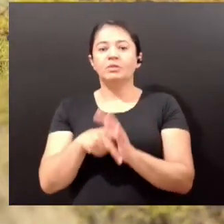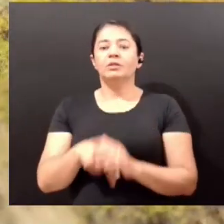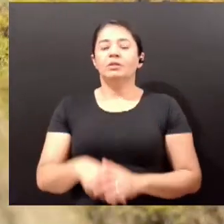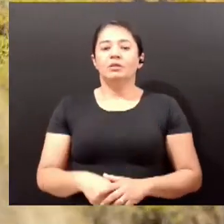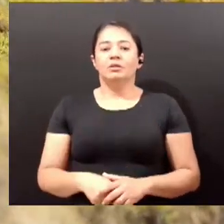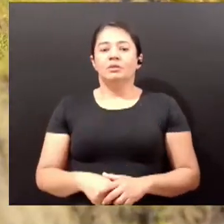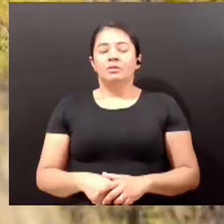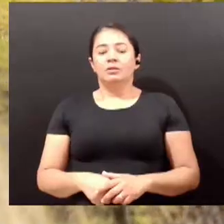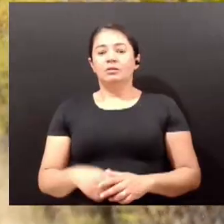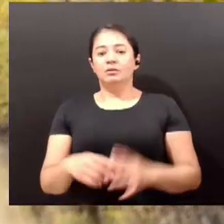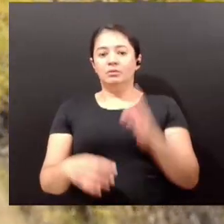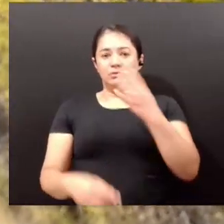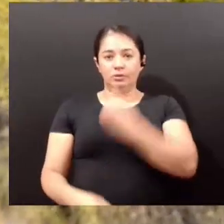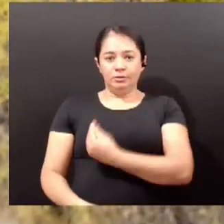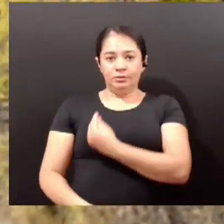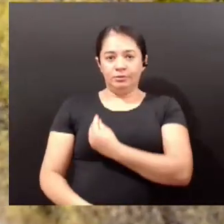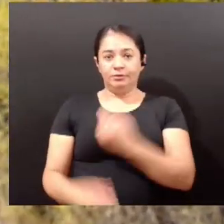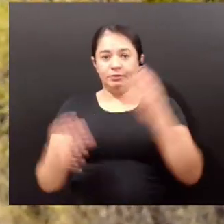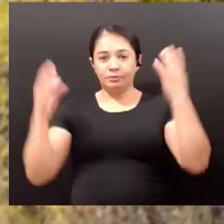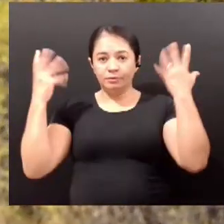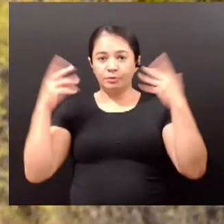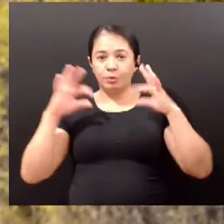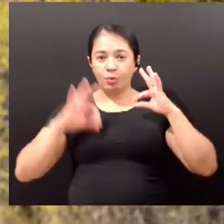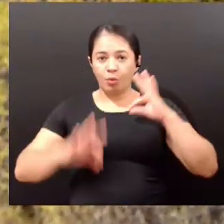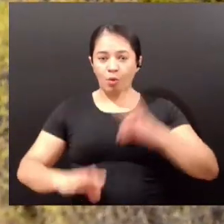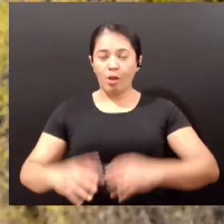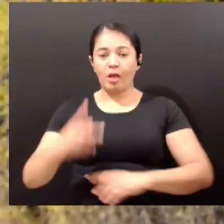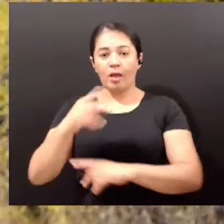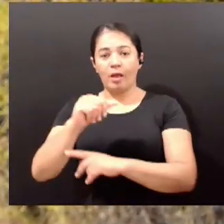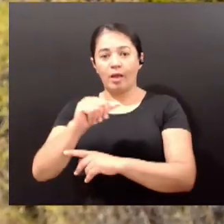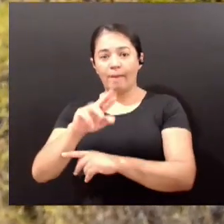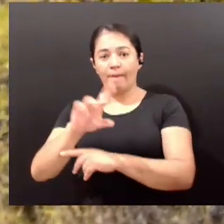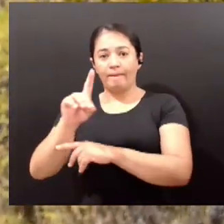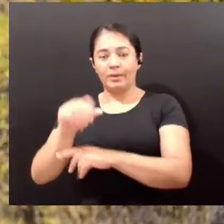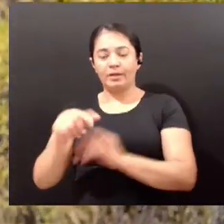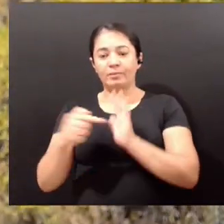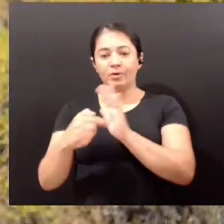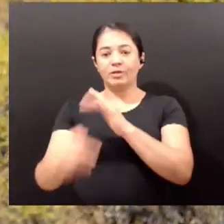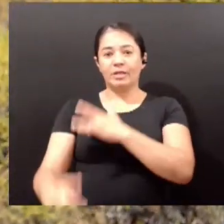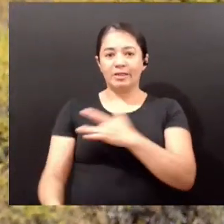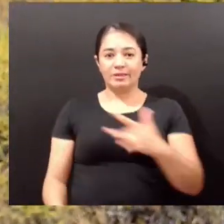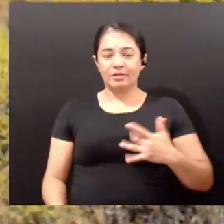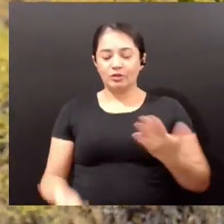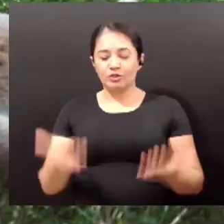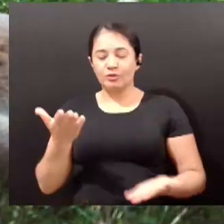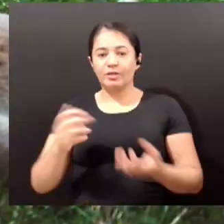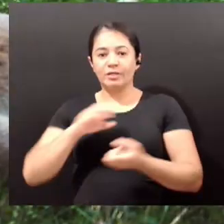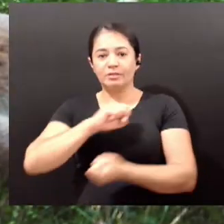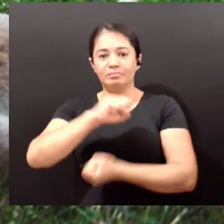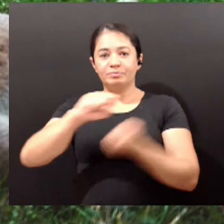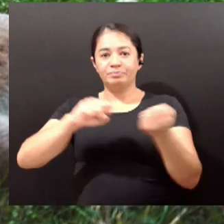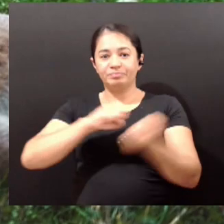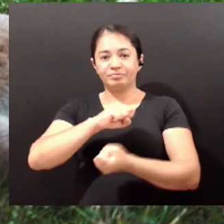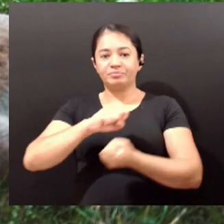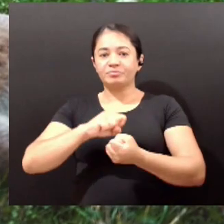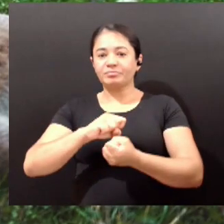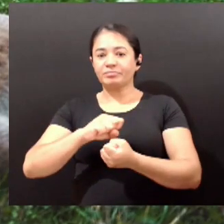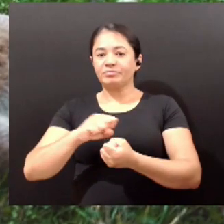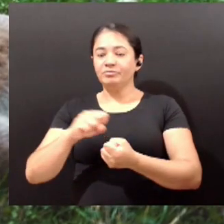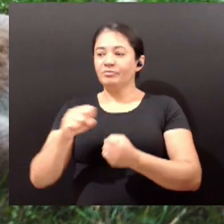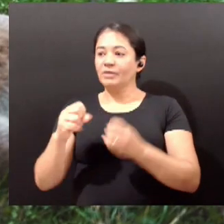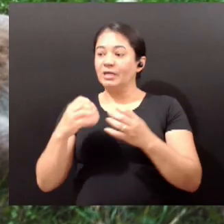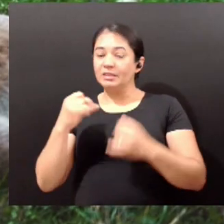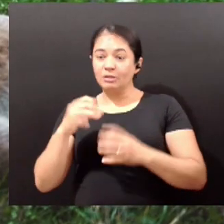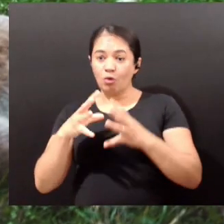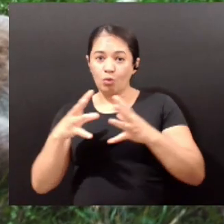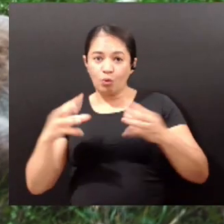da onça-parda é um indicador da saúde e do equilíbrio do ecossistema. O seu desaparecimento indica